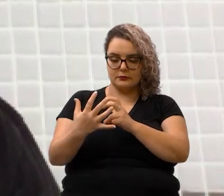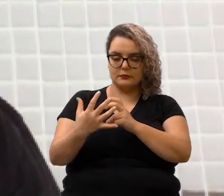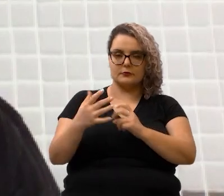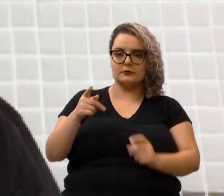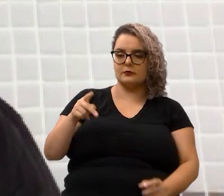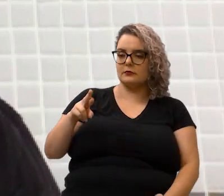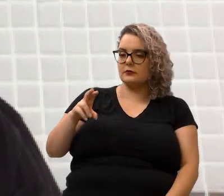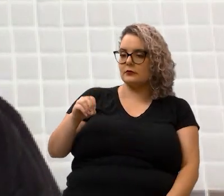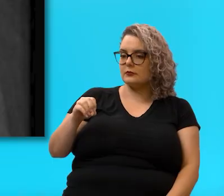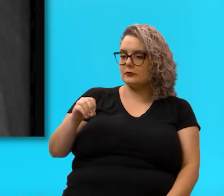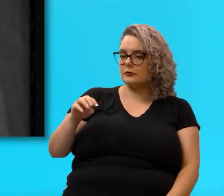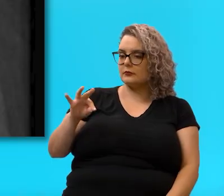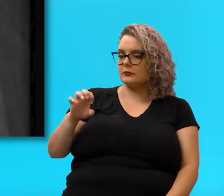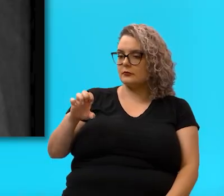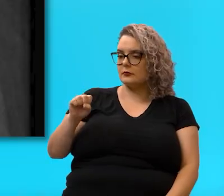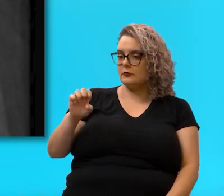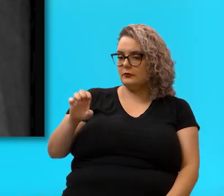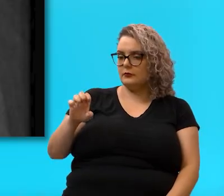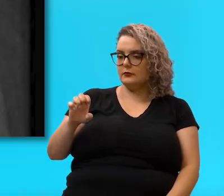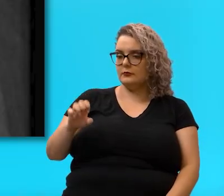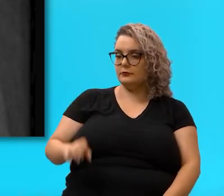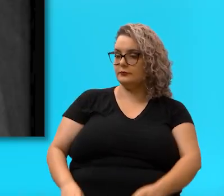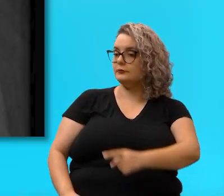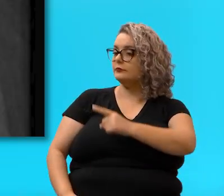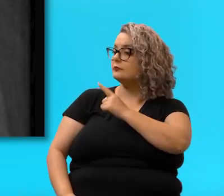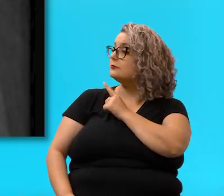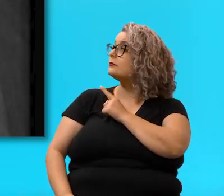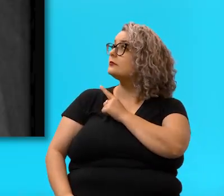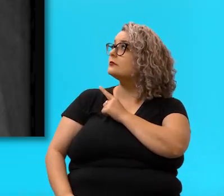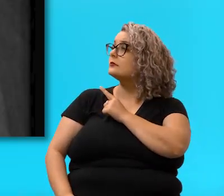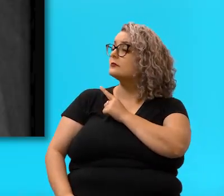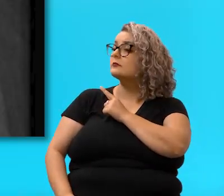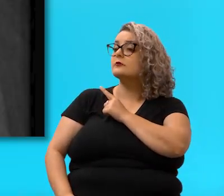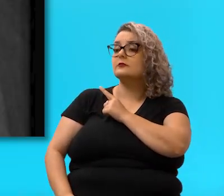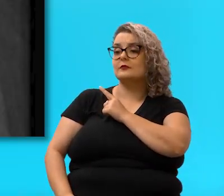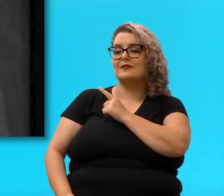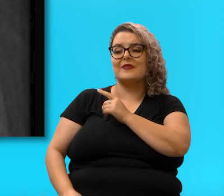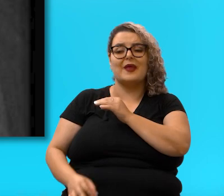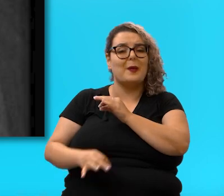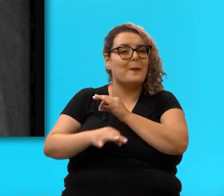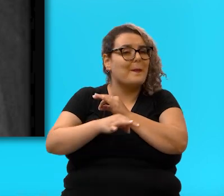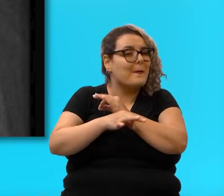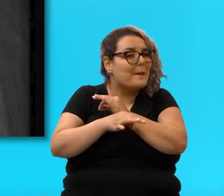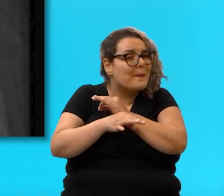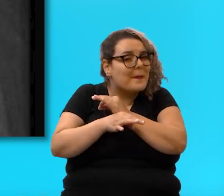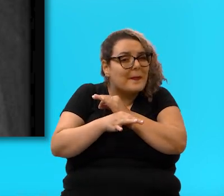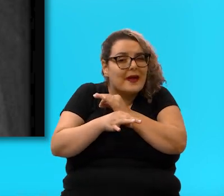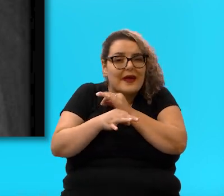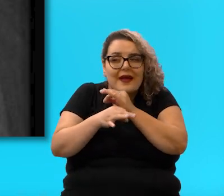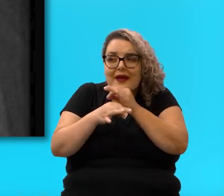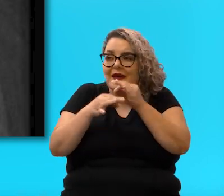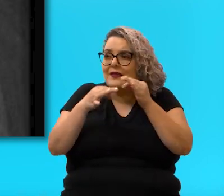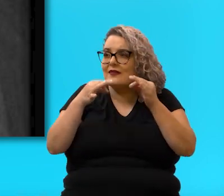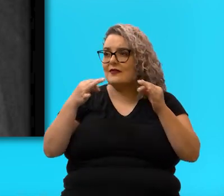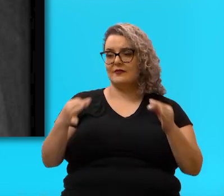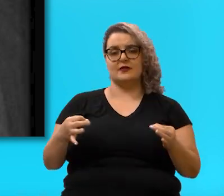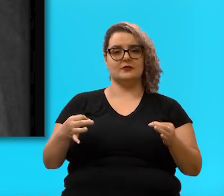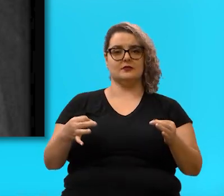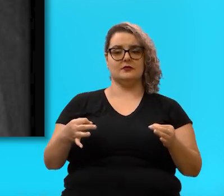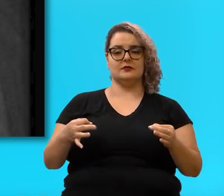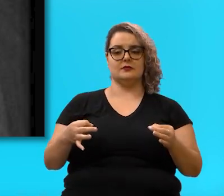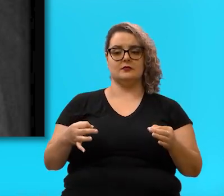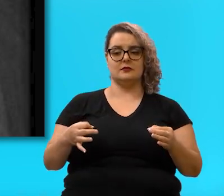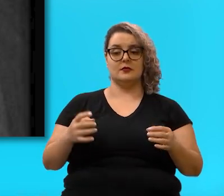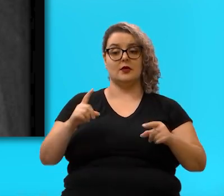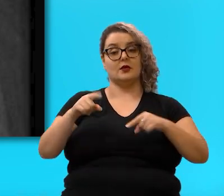uma prótese bem colocada, a inclinação do acetábulo tem que ser ótima,